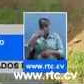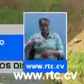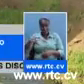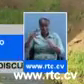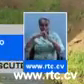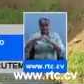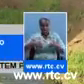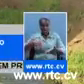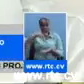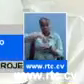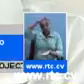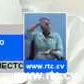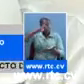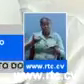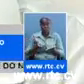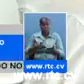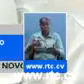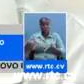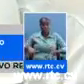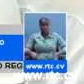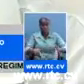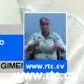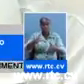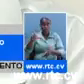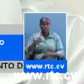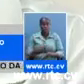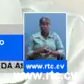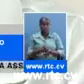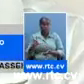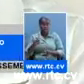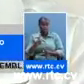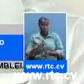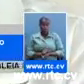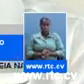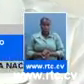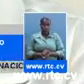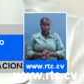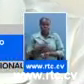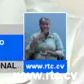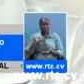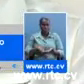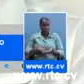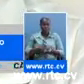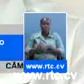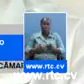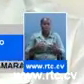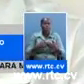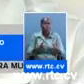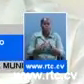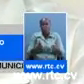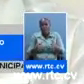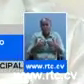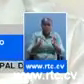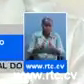edifícios na Avenida Cidade de Lisboa. Quase todas as zonas já apareceram um caso. O que é certo é que quase todos os casos